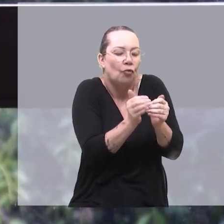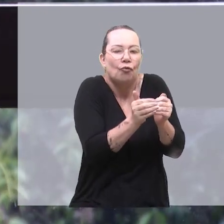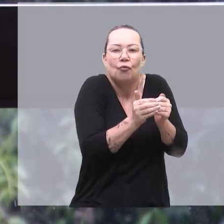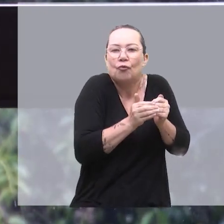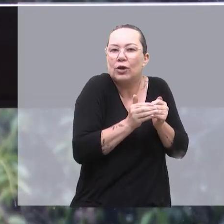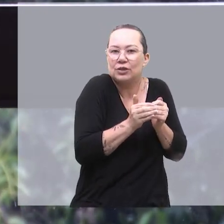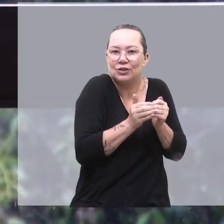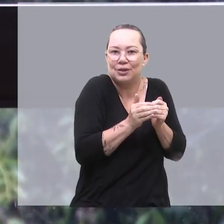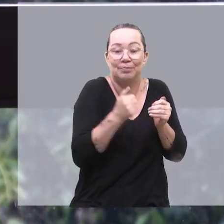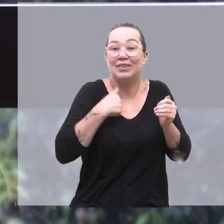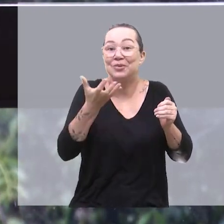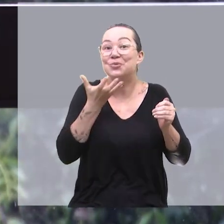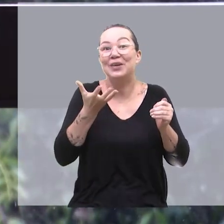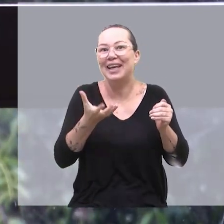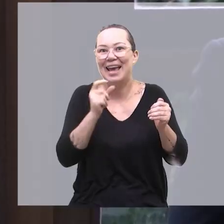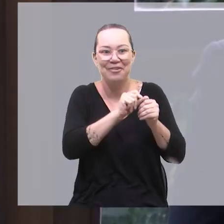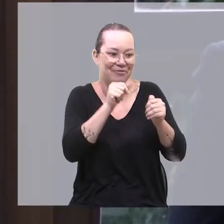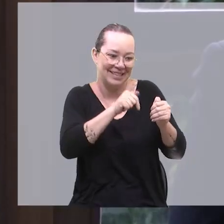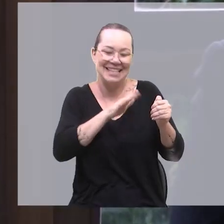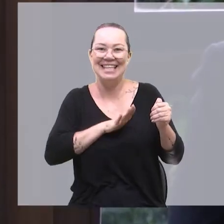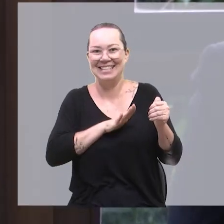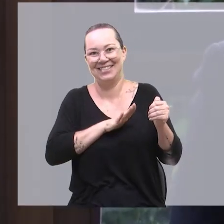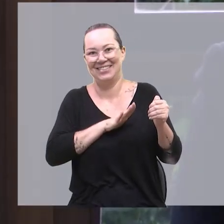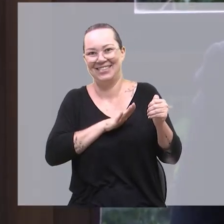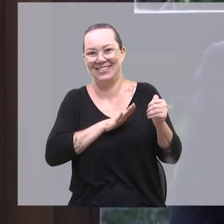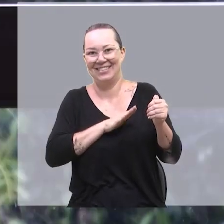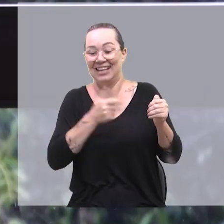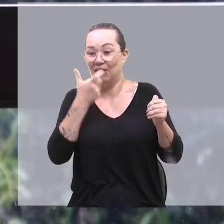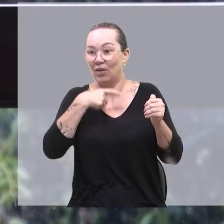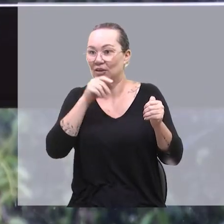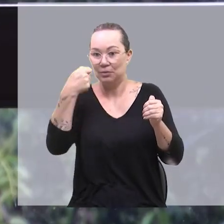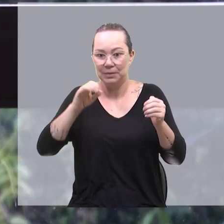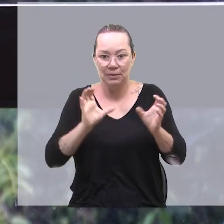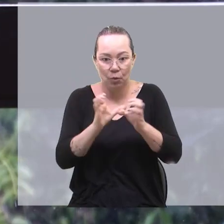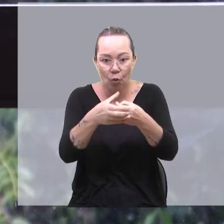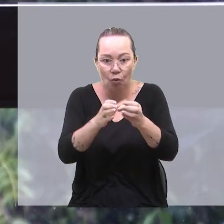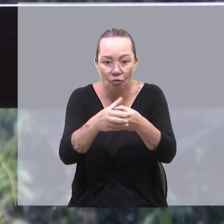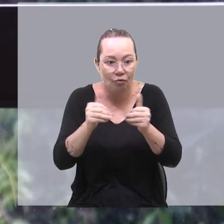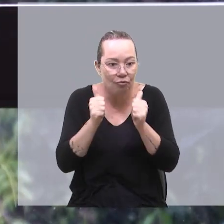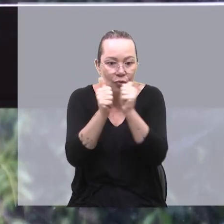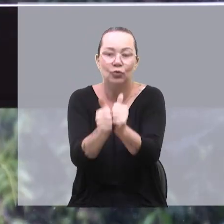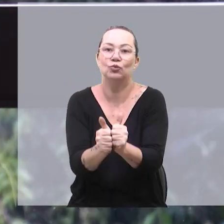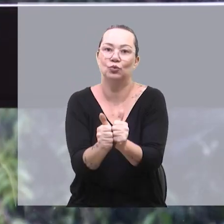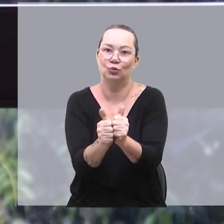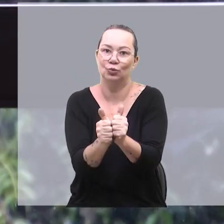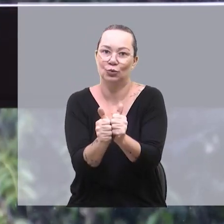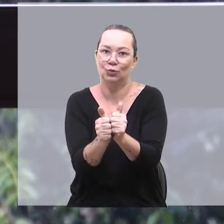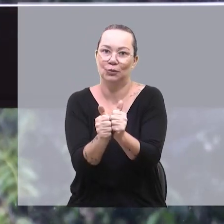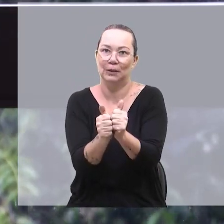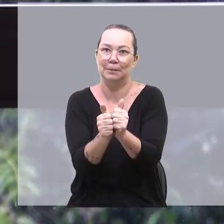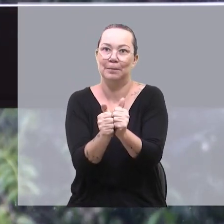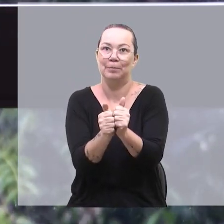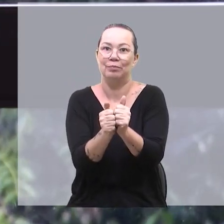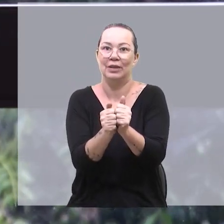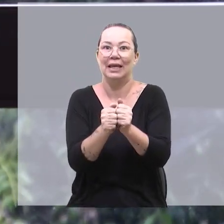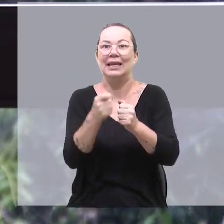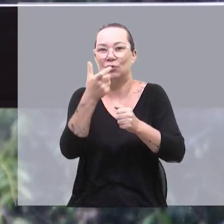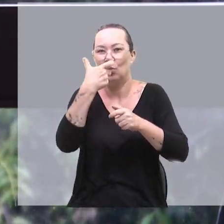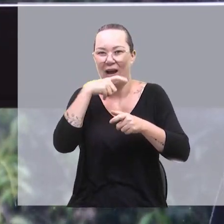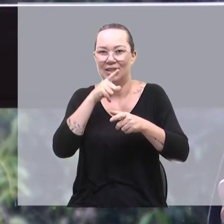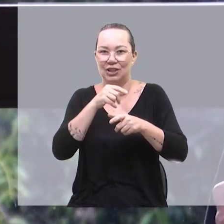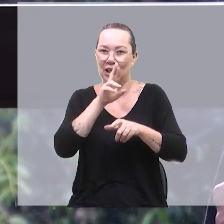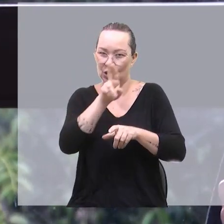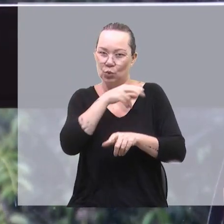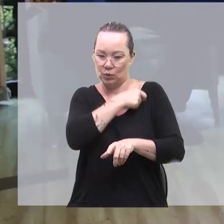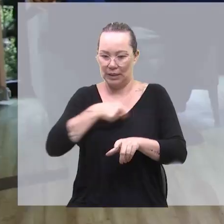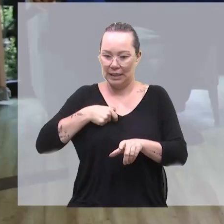justamente não ser separatista. Eu acho que a gente tem que conviver juntos. E nesse caso, mais inclui do